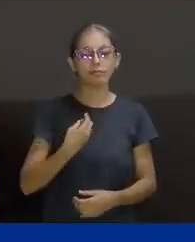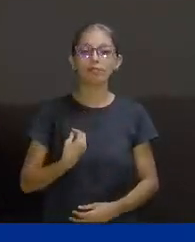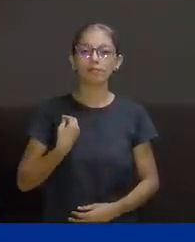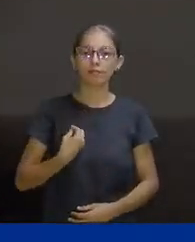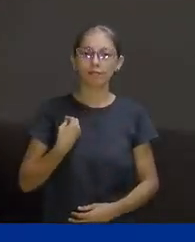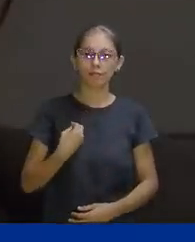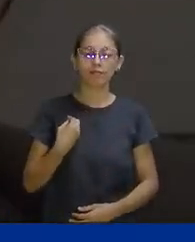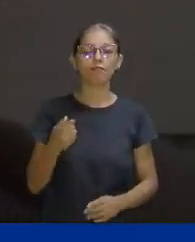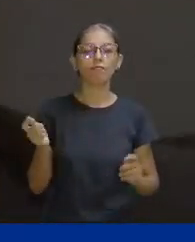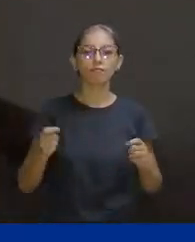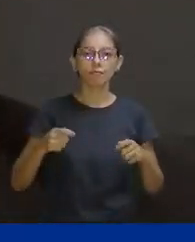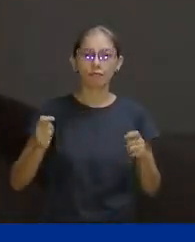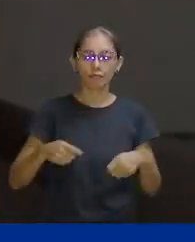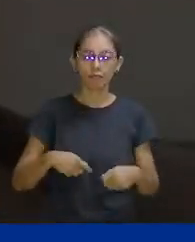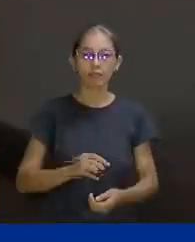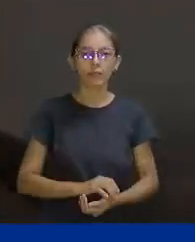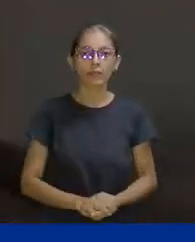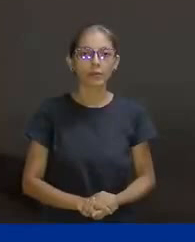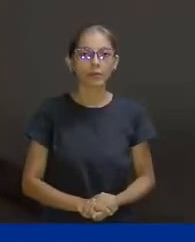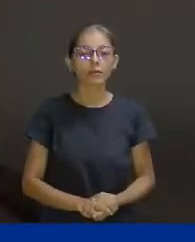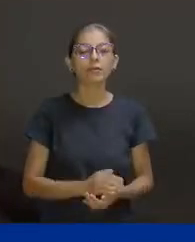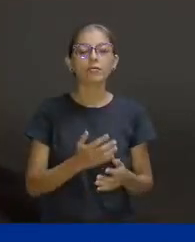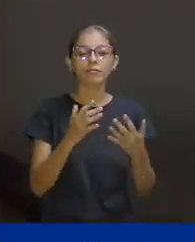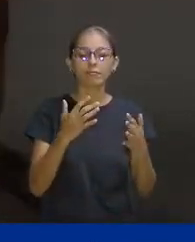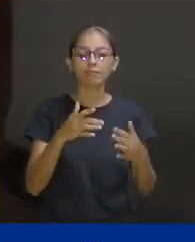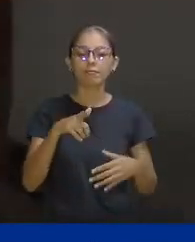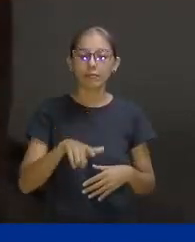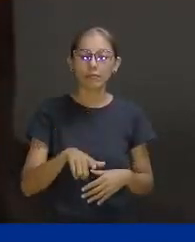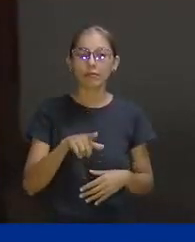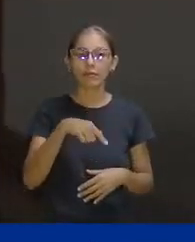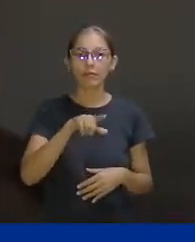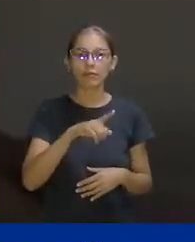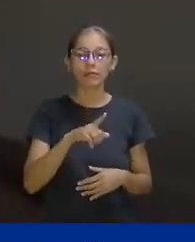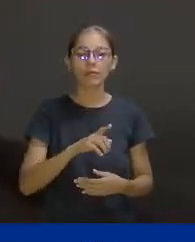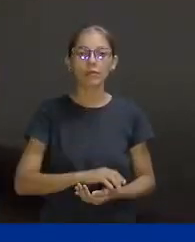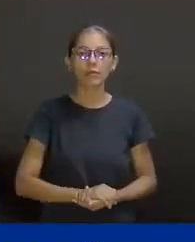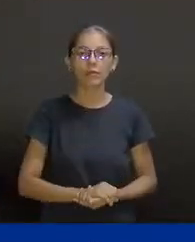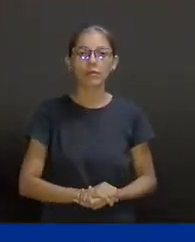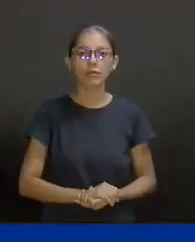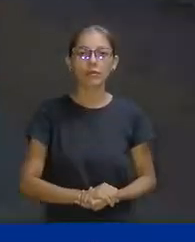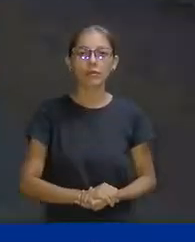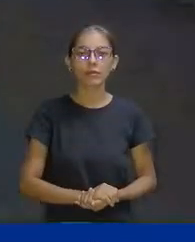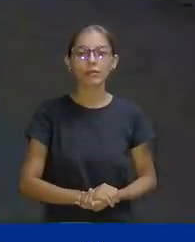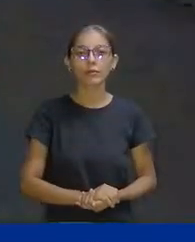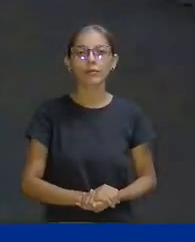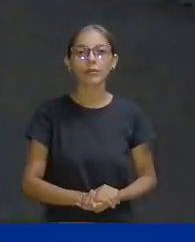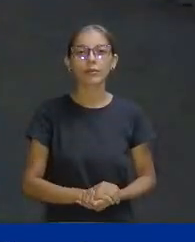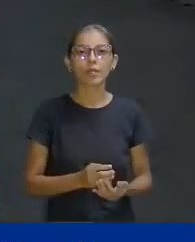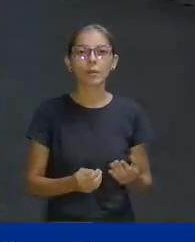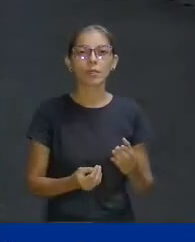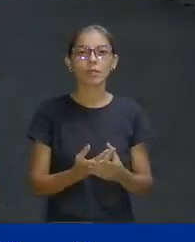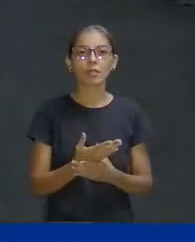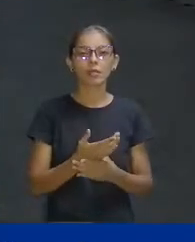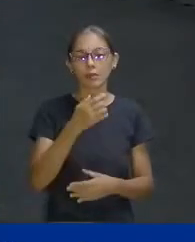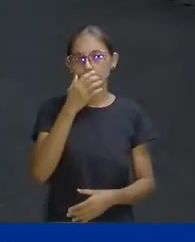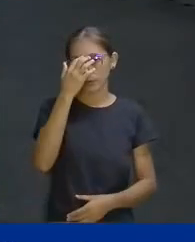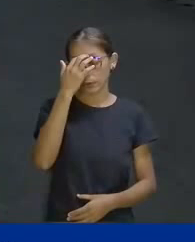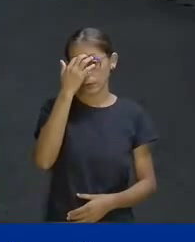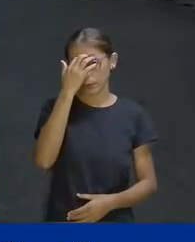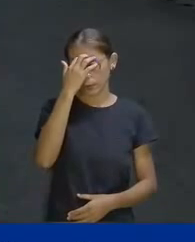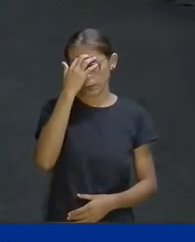sobrevivência humana. Então, fica aqui esse registro e parabenizar mais uma vez a iniciativa do tribunal. É isso, senhor presidente.